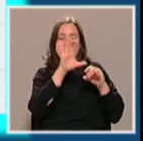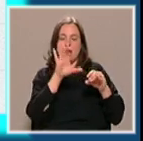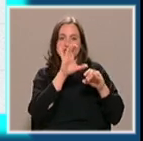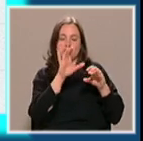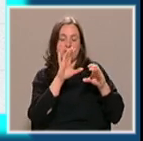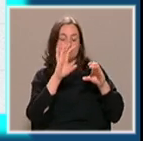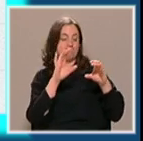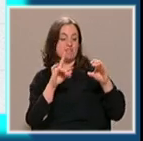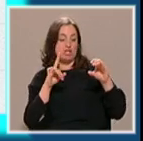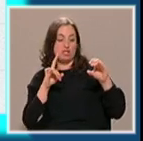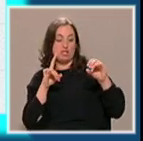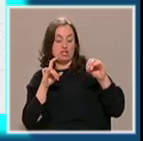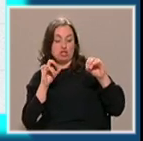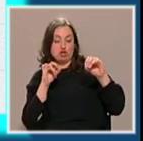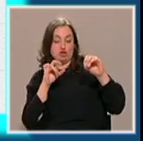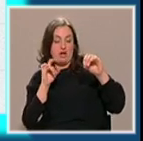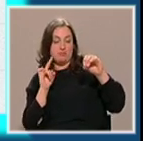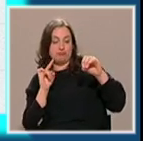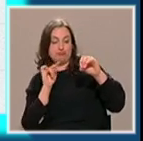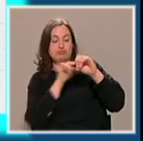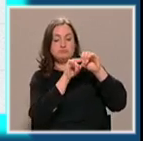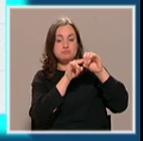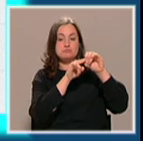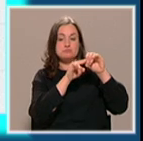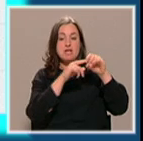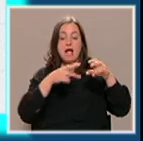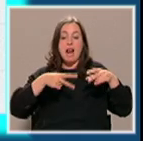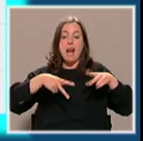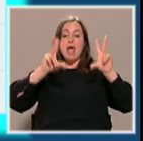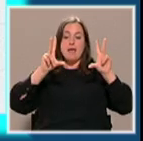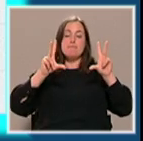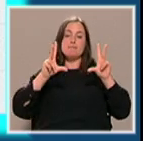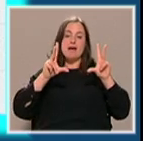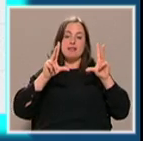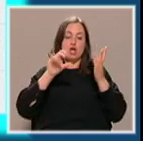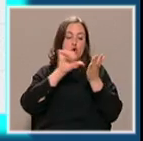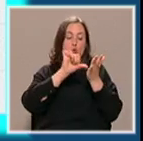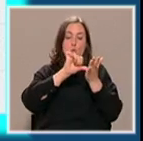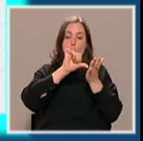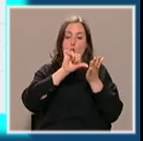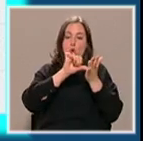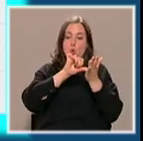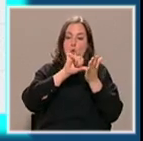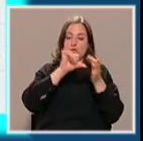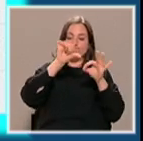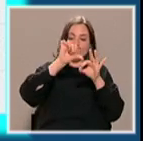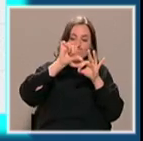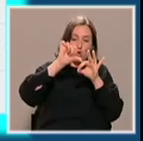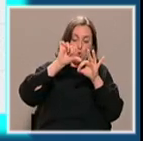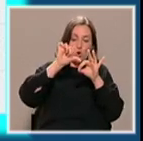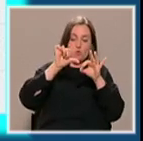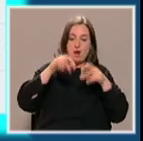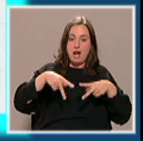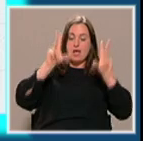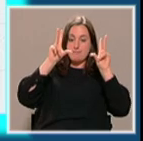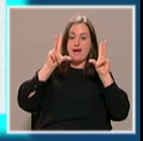espermatozoide entra no citoplasma do oócito 2, vai libertar o seu núcleo. E o núcleo quando